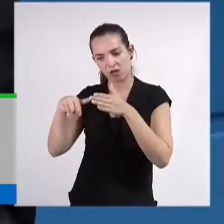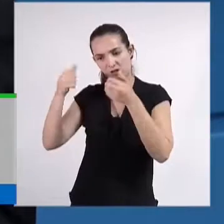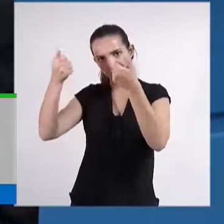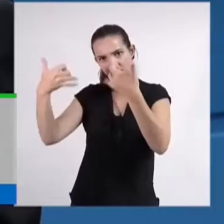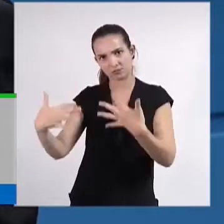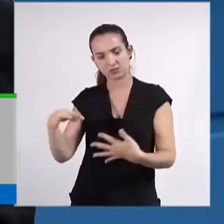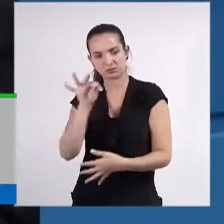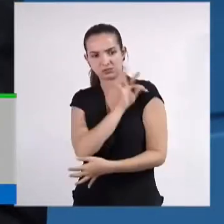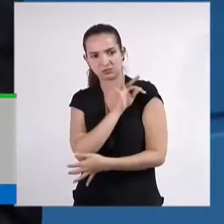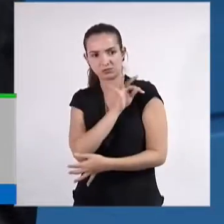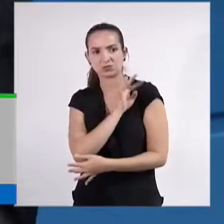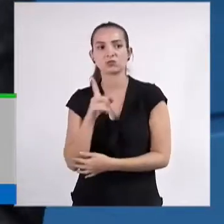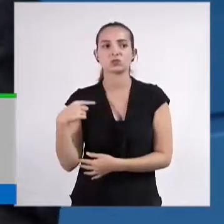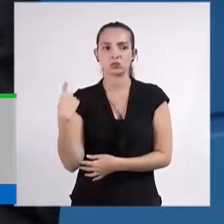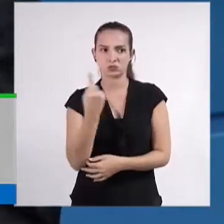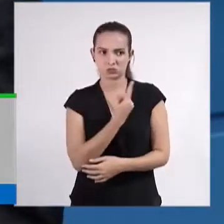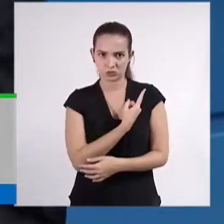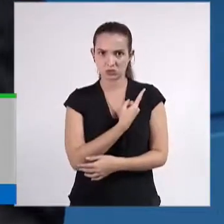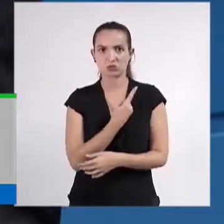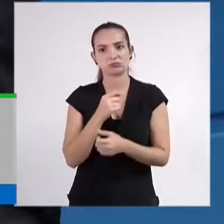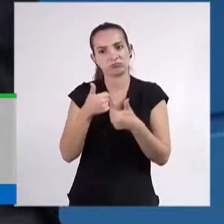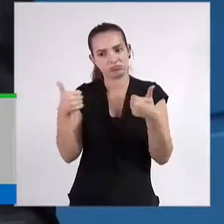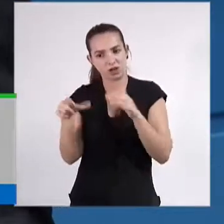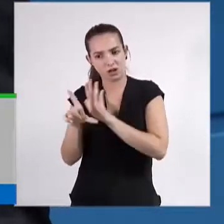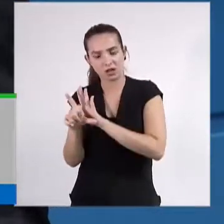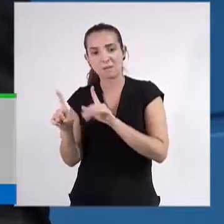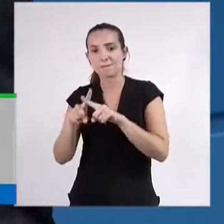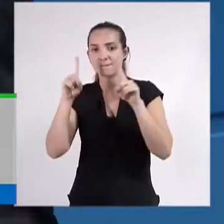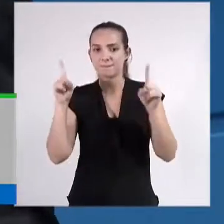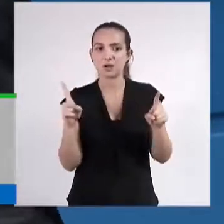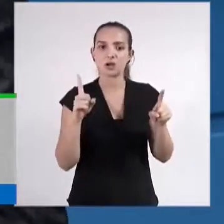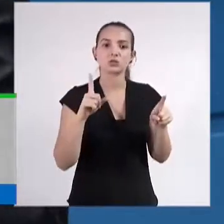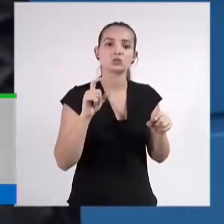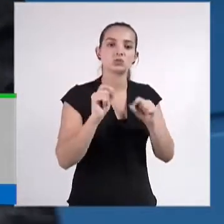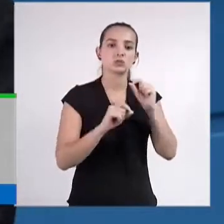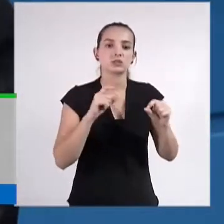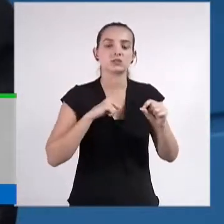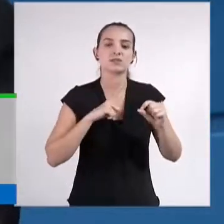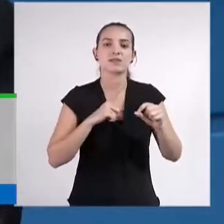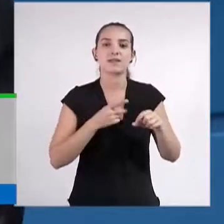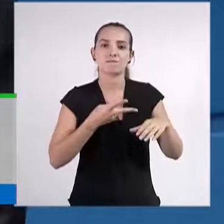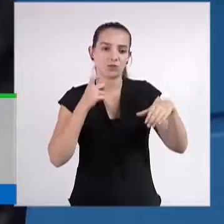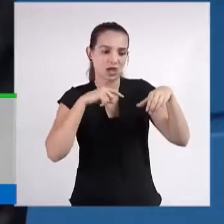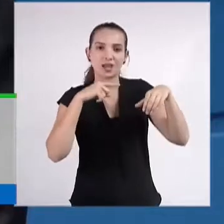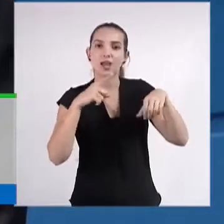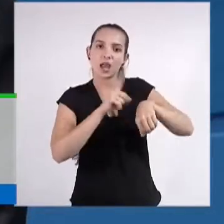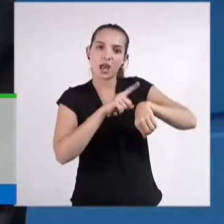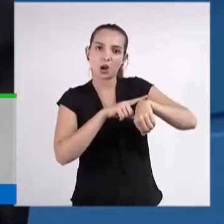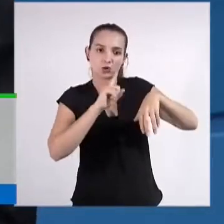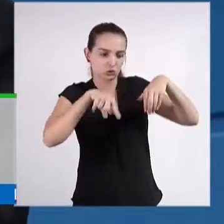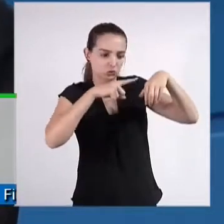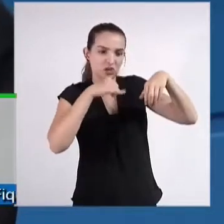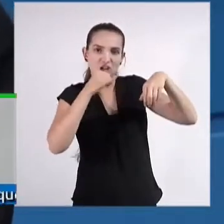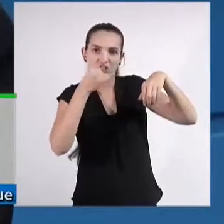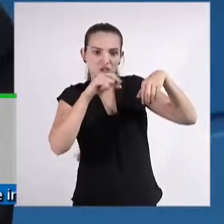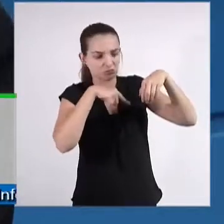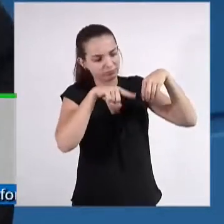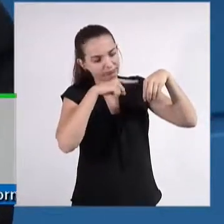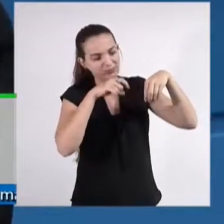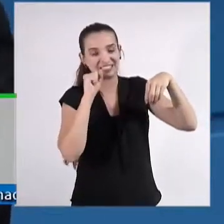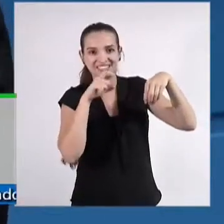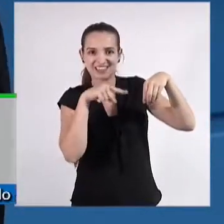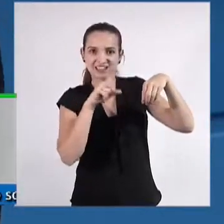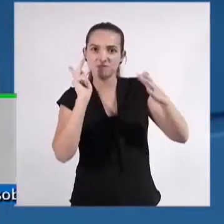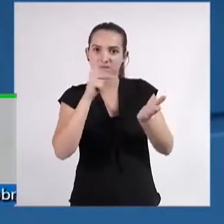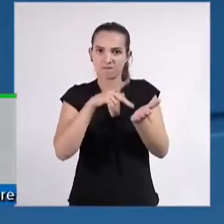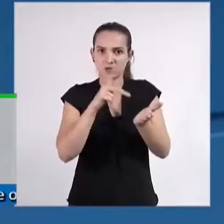técnica que cabe a nós a questão da lei, mas a questão da medição ficou muita dúvida pelos questionamentos que surgiram